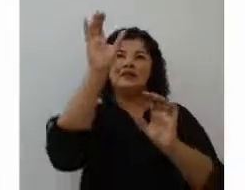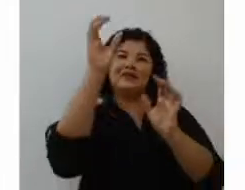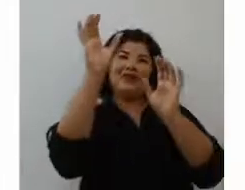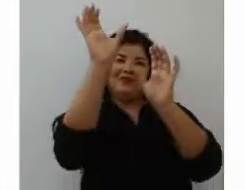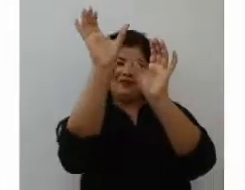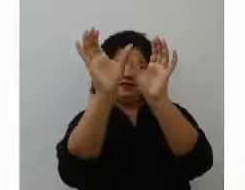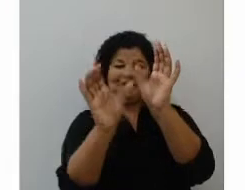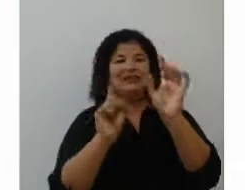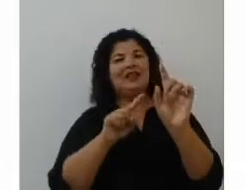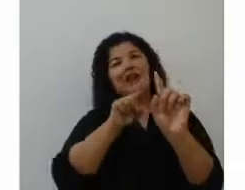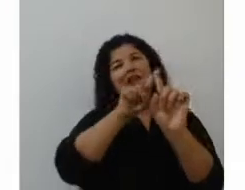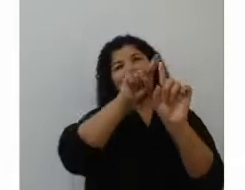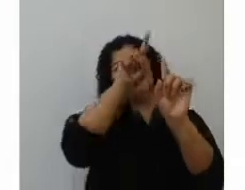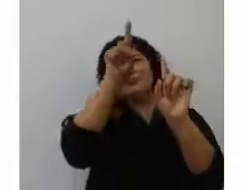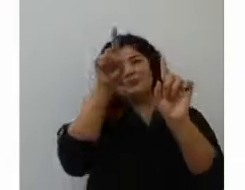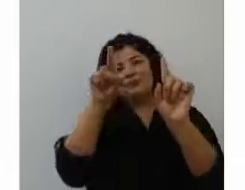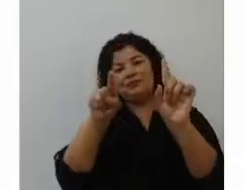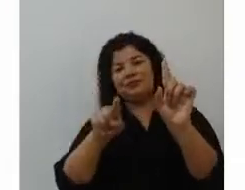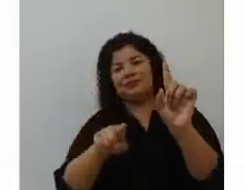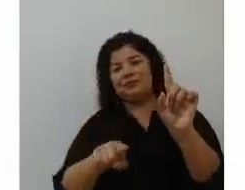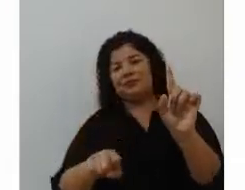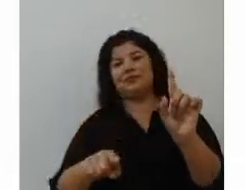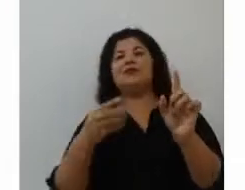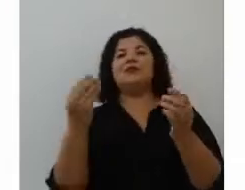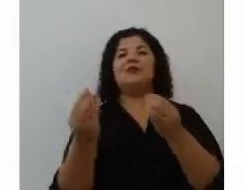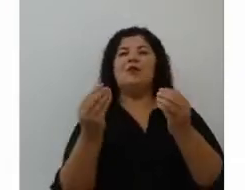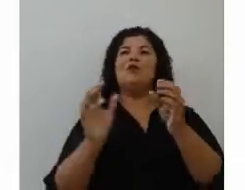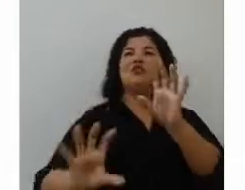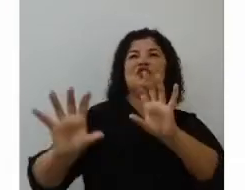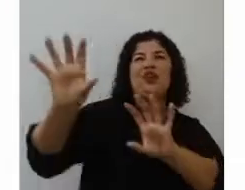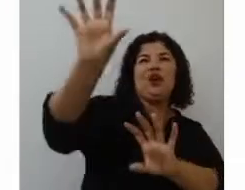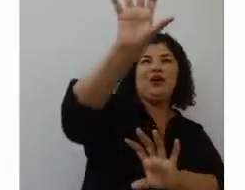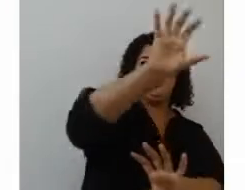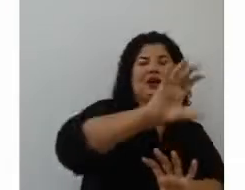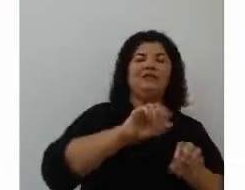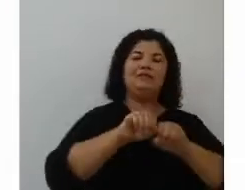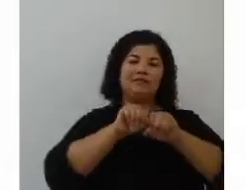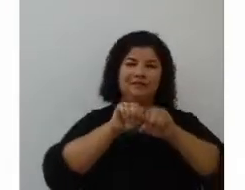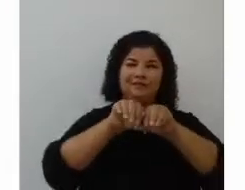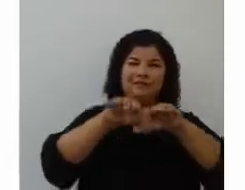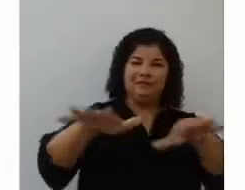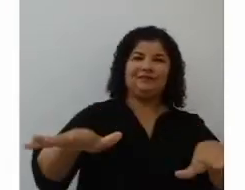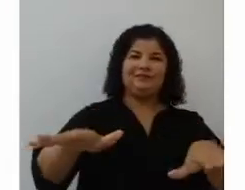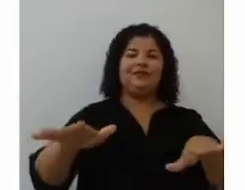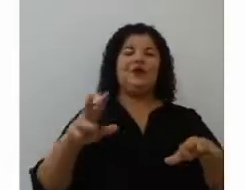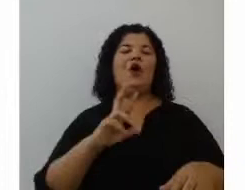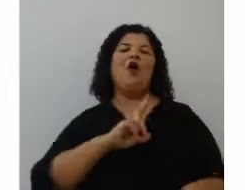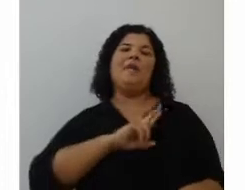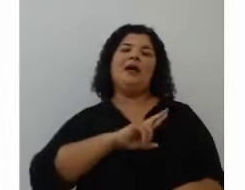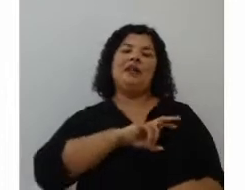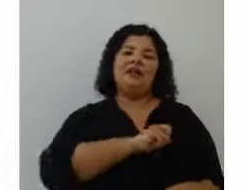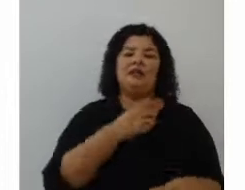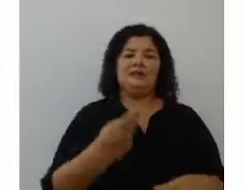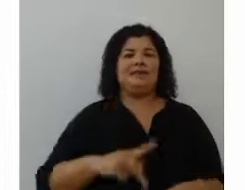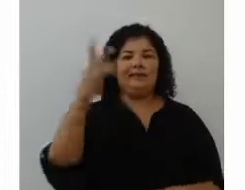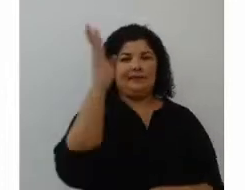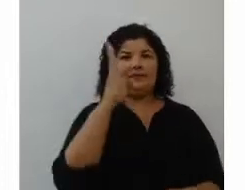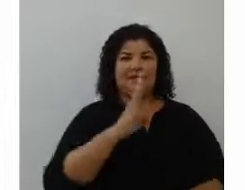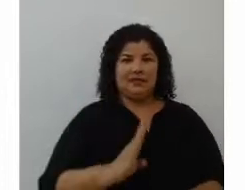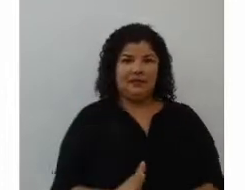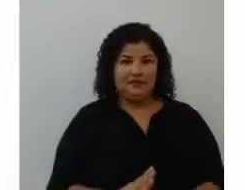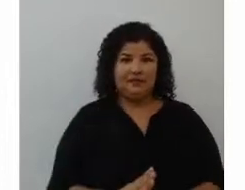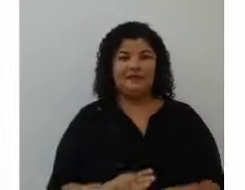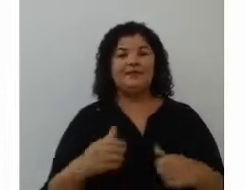o percurso, vamos chamar assim de percurso geográfico, a expansão desse romantismo aqui no Brasil.